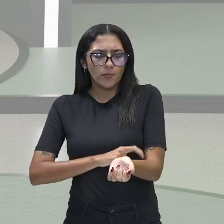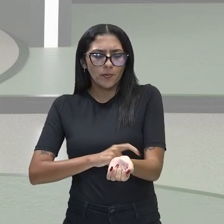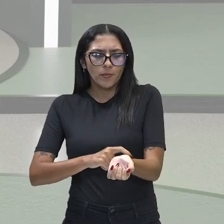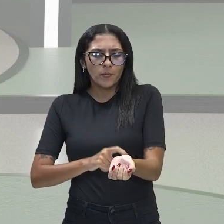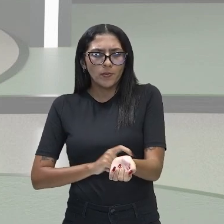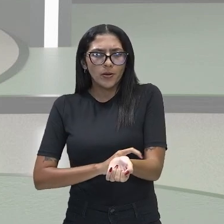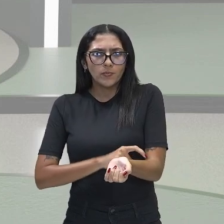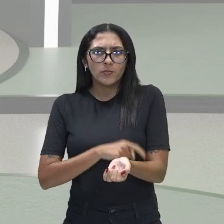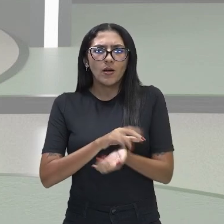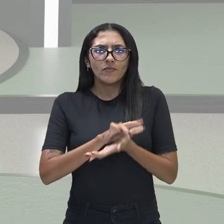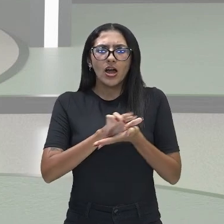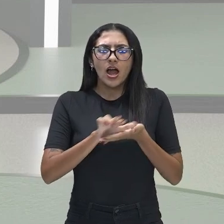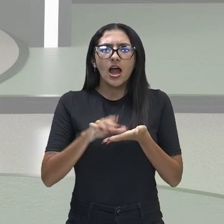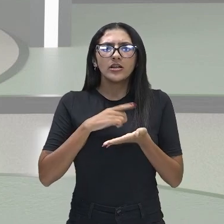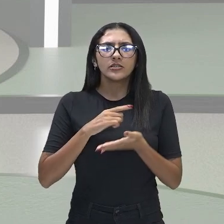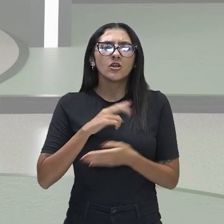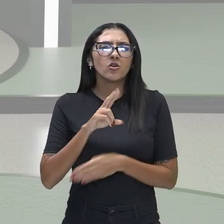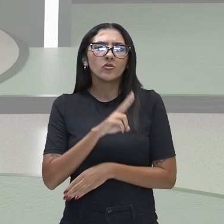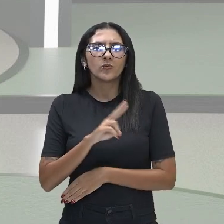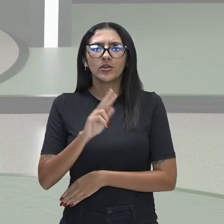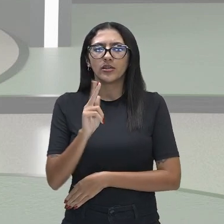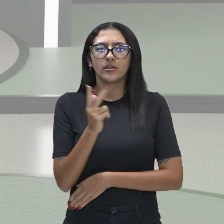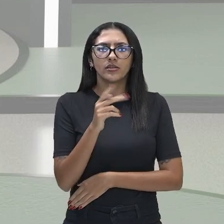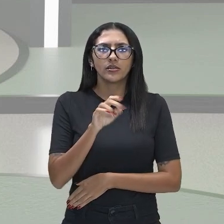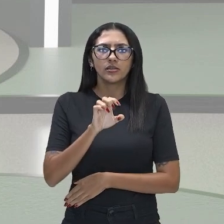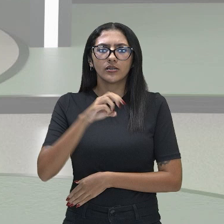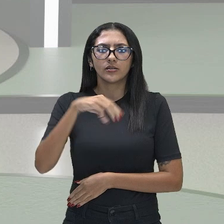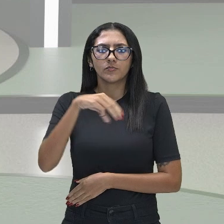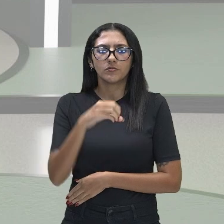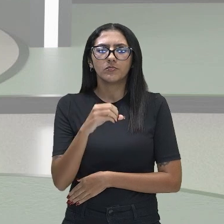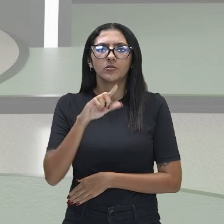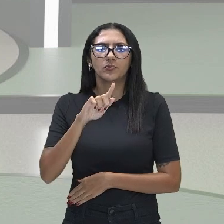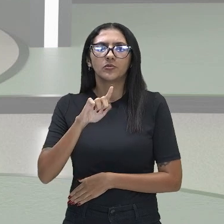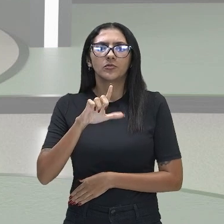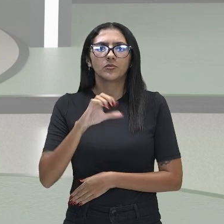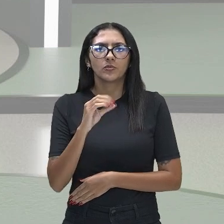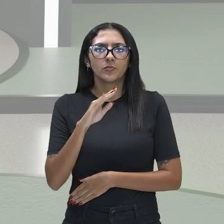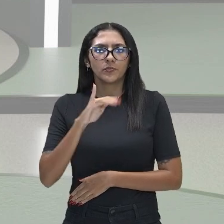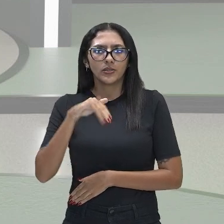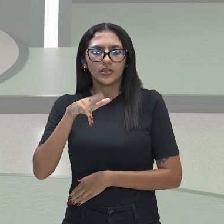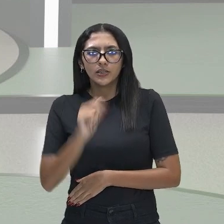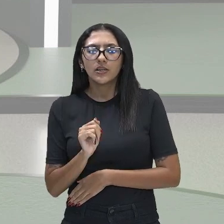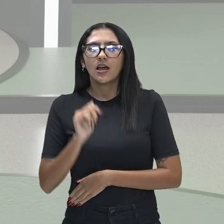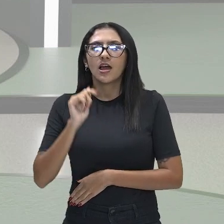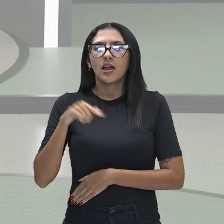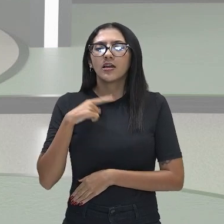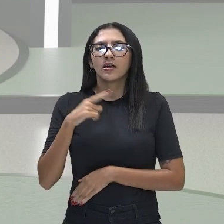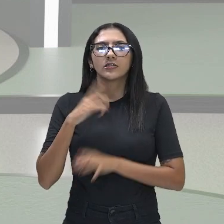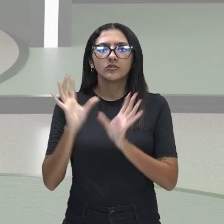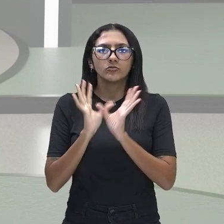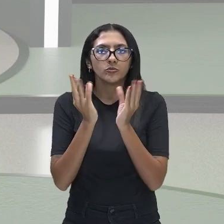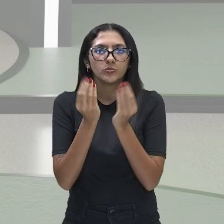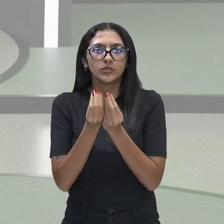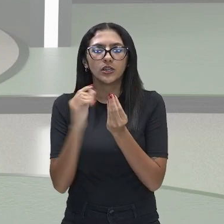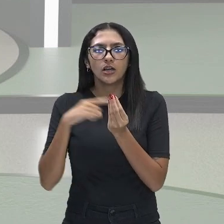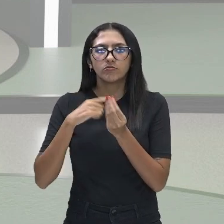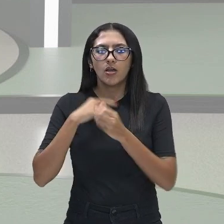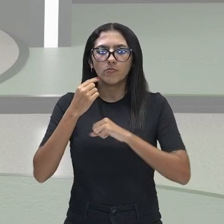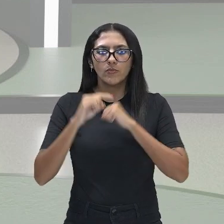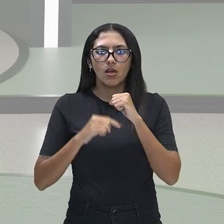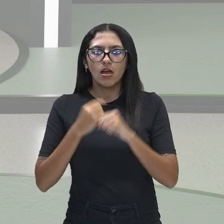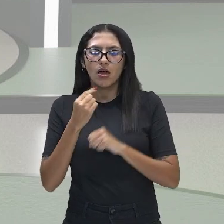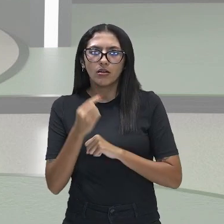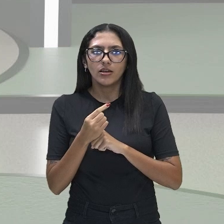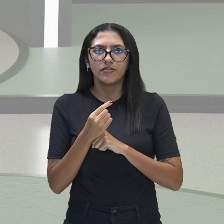quê? A hemoglobina. E a hemoglobina, ela contém os átomos de